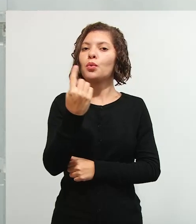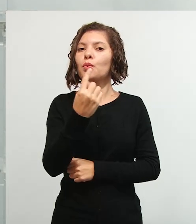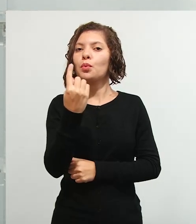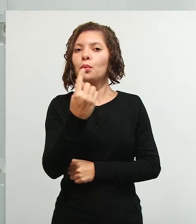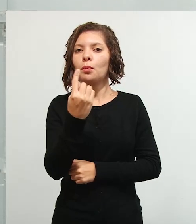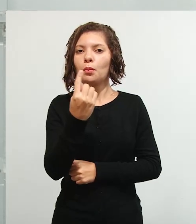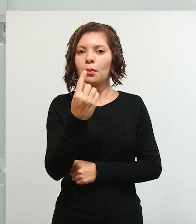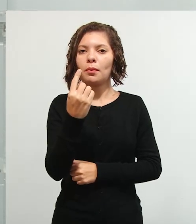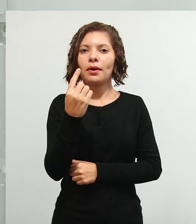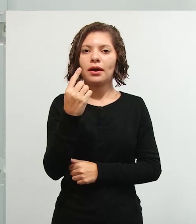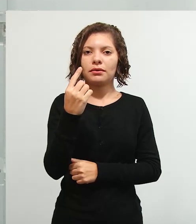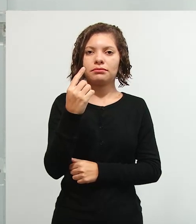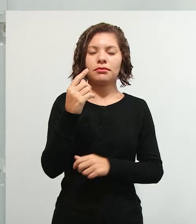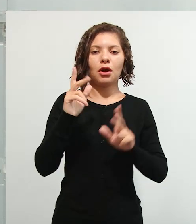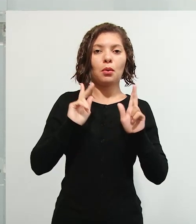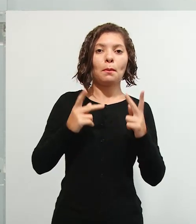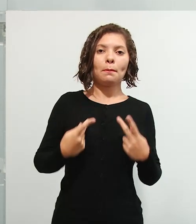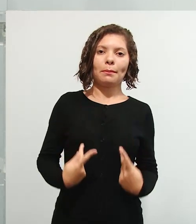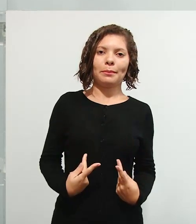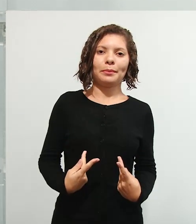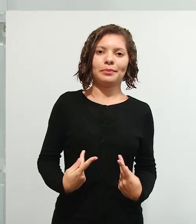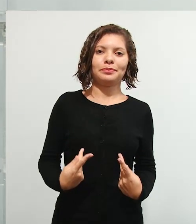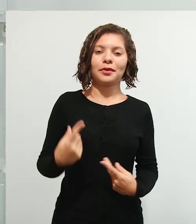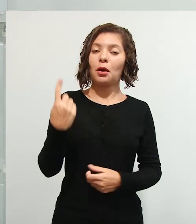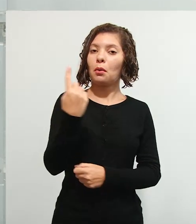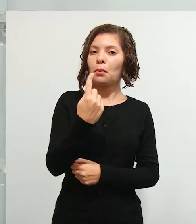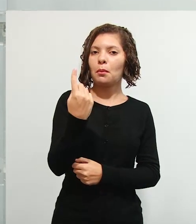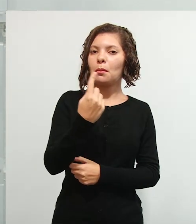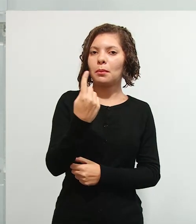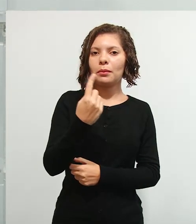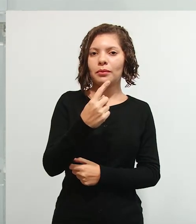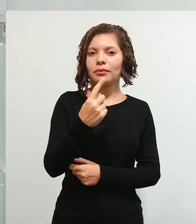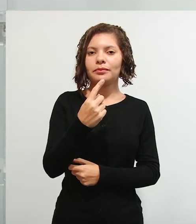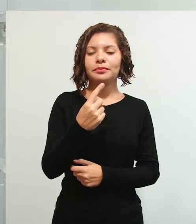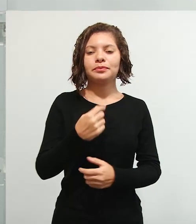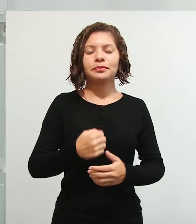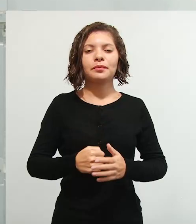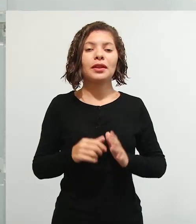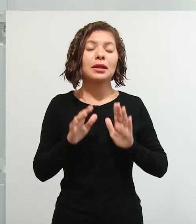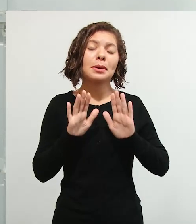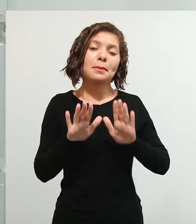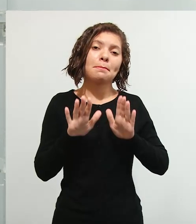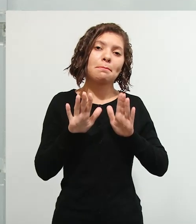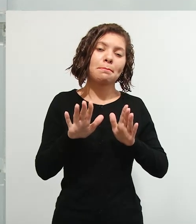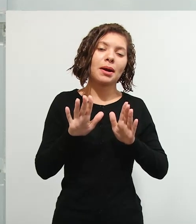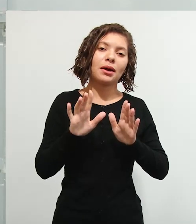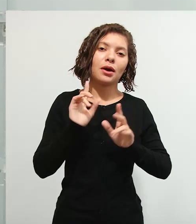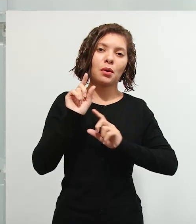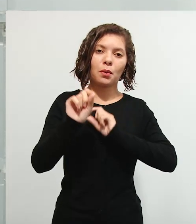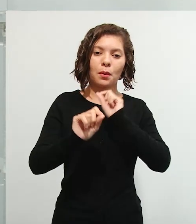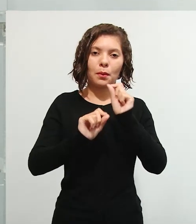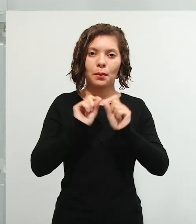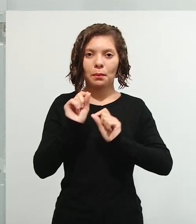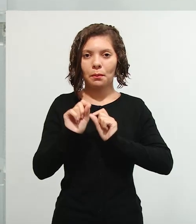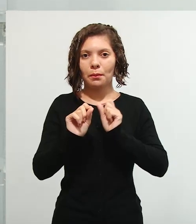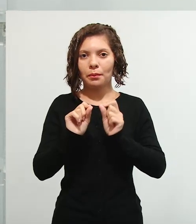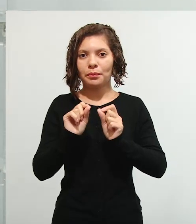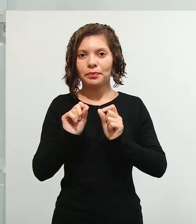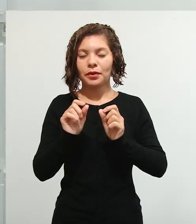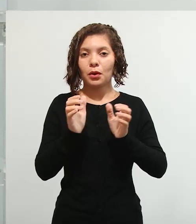uma única raça, a raça humana. Isto não significa dizer